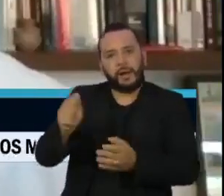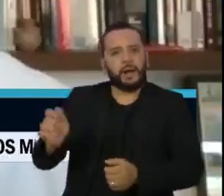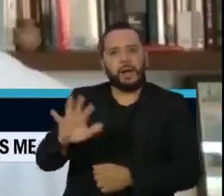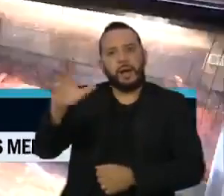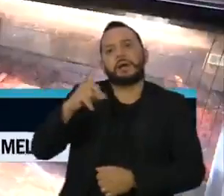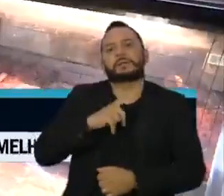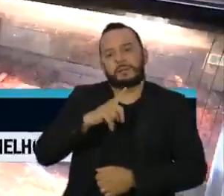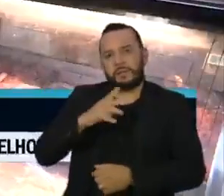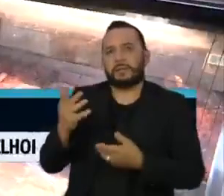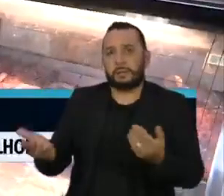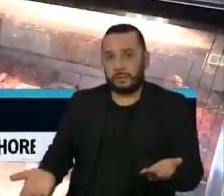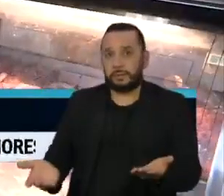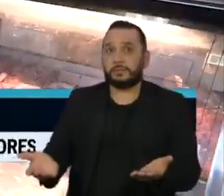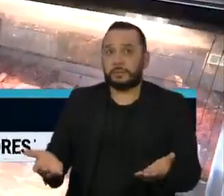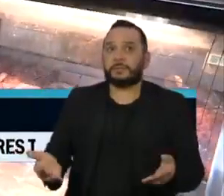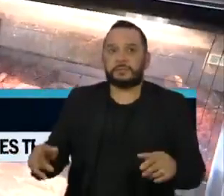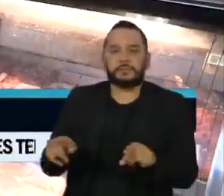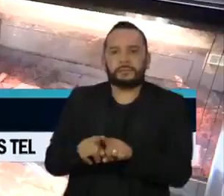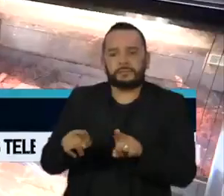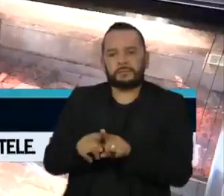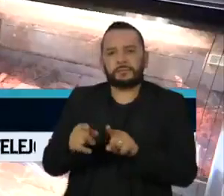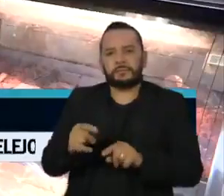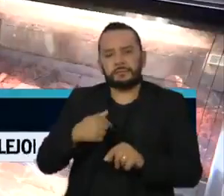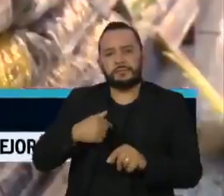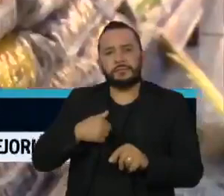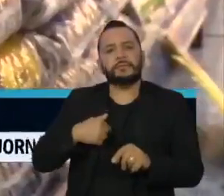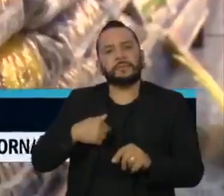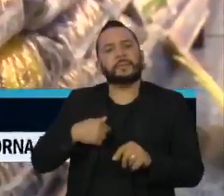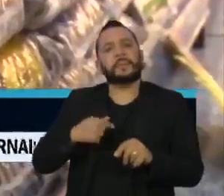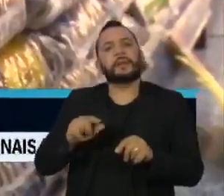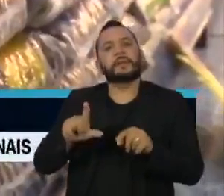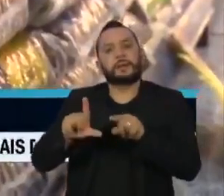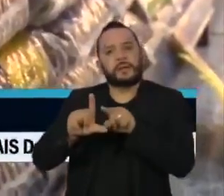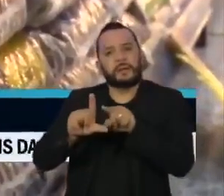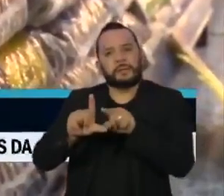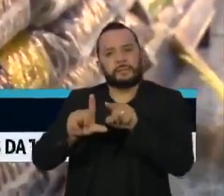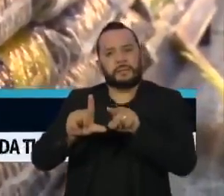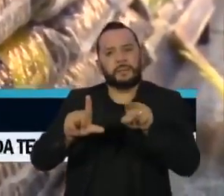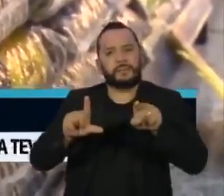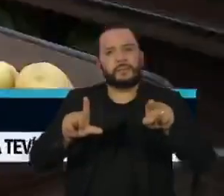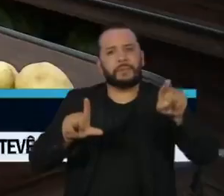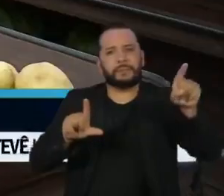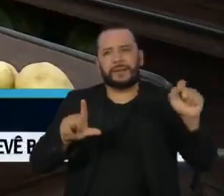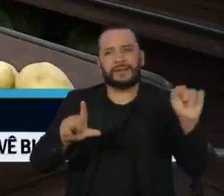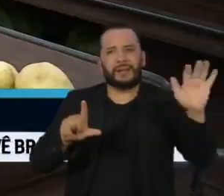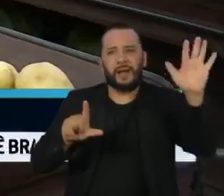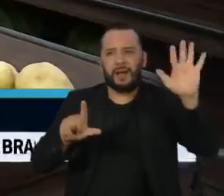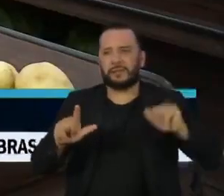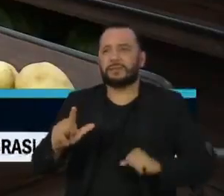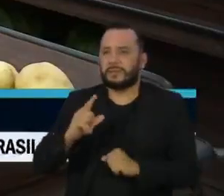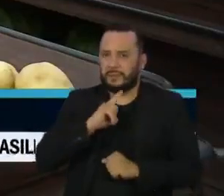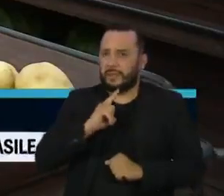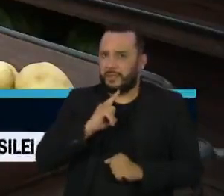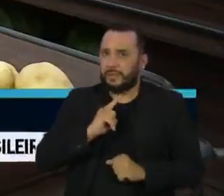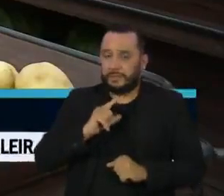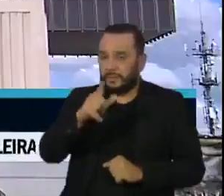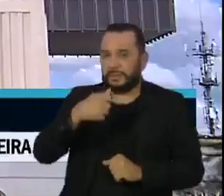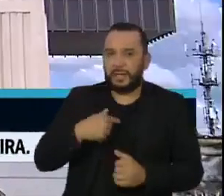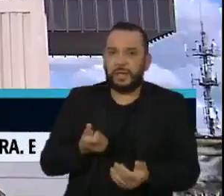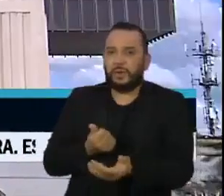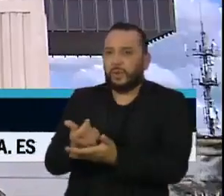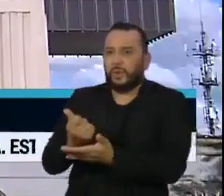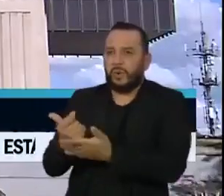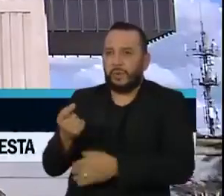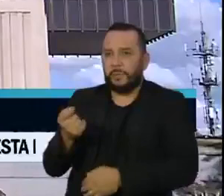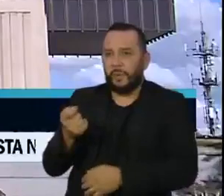2021, mais inflação é menor capacidade de consumo, você compra menos com o seu salário, e isso obriga o Banco Central